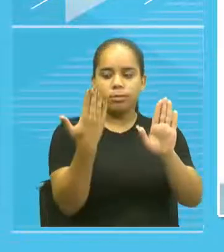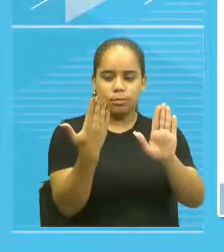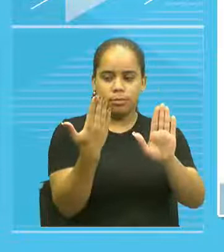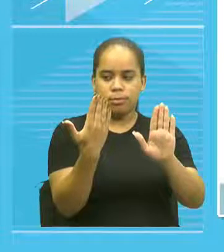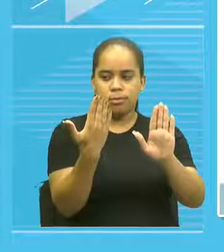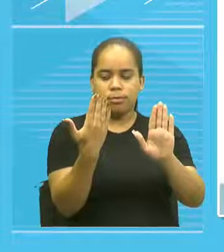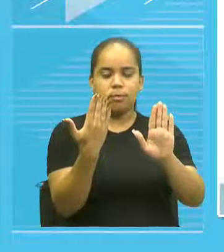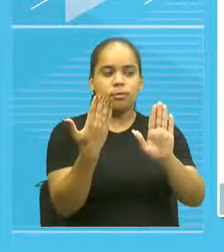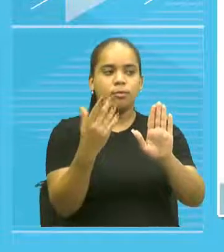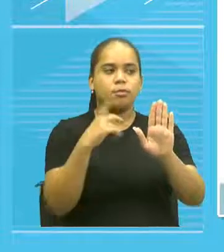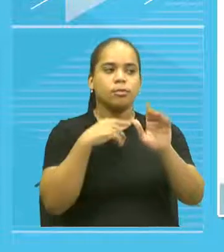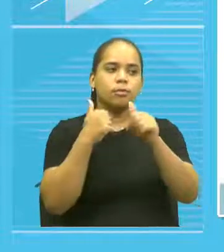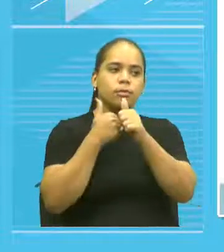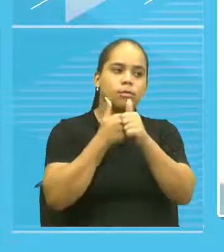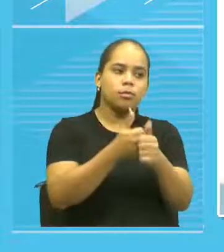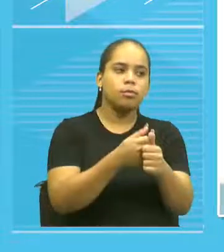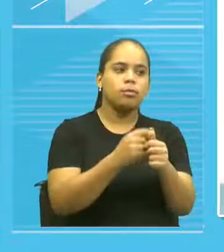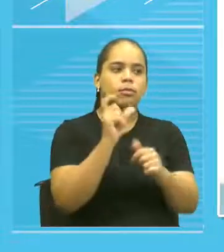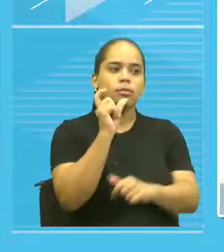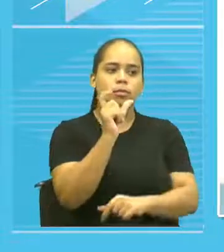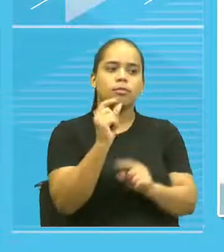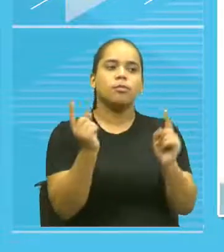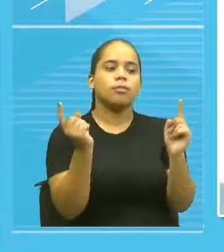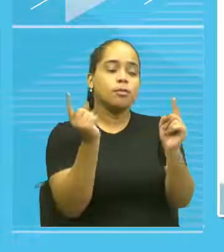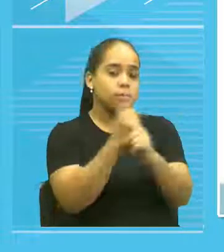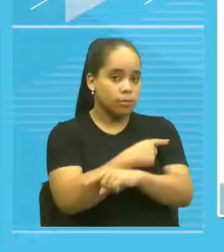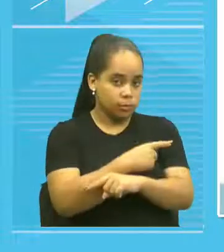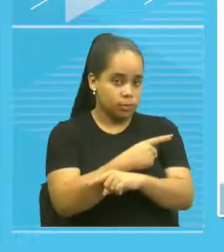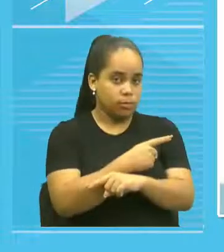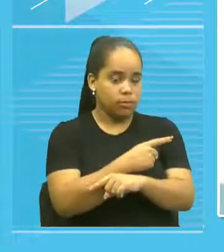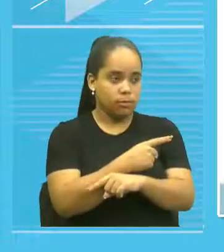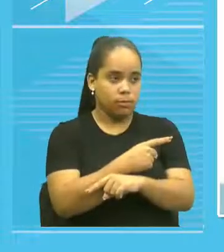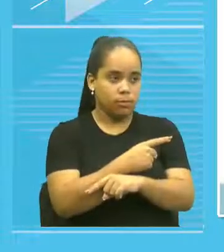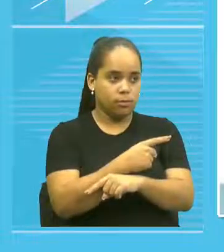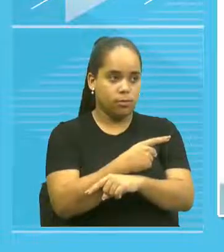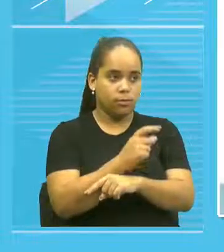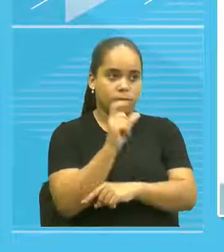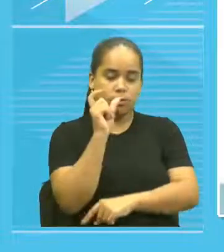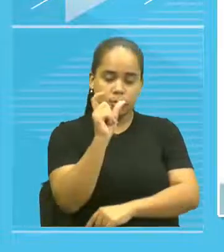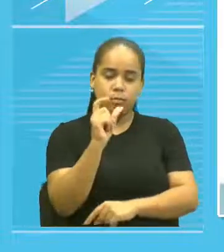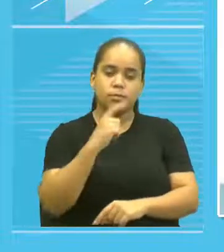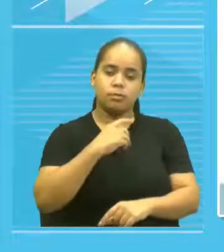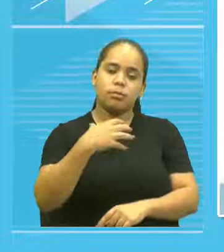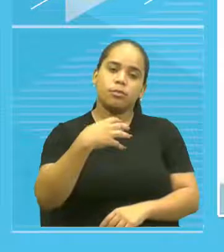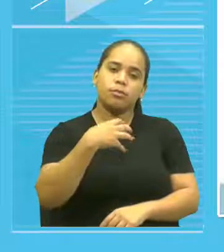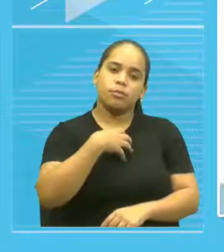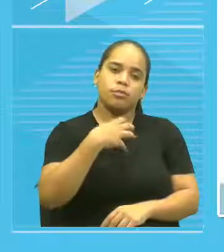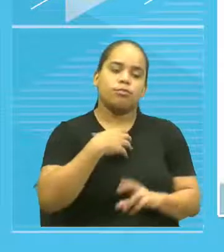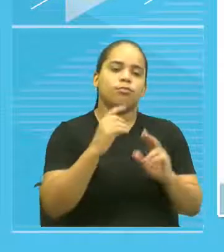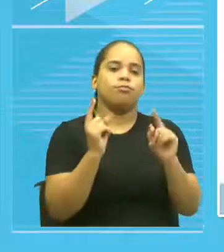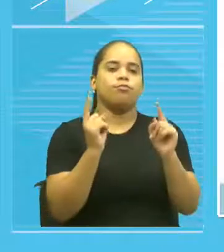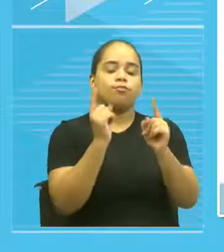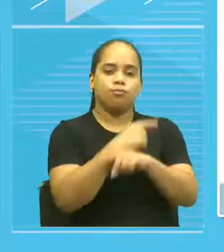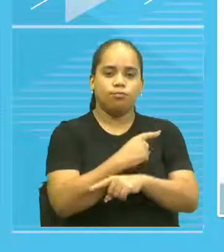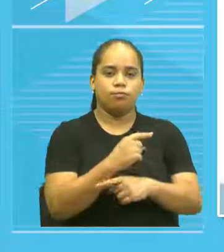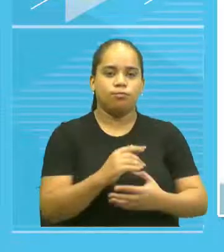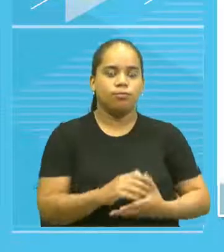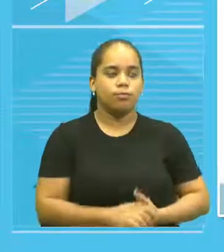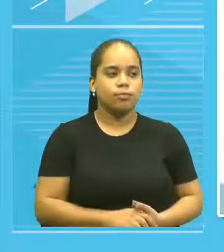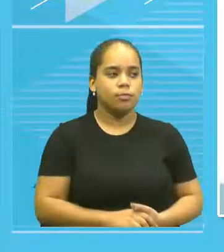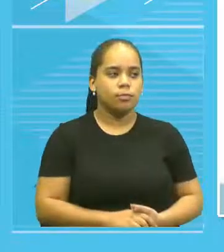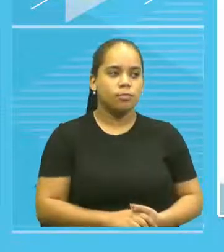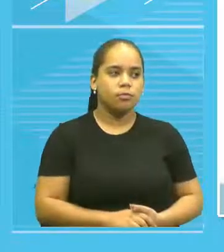consiste na aproximação de termos contrários de palavras que se opõem pelo sentido